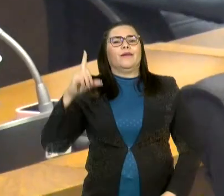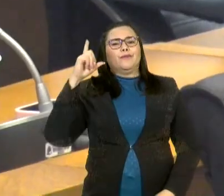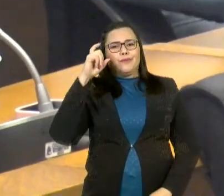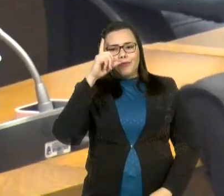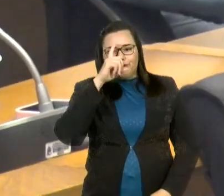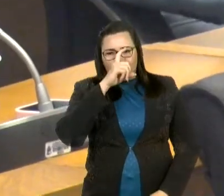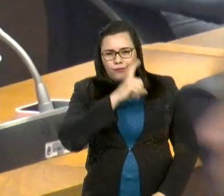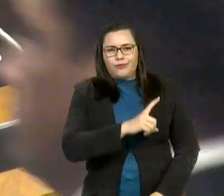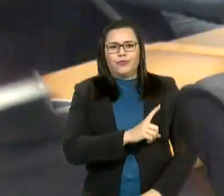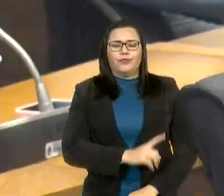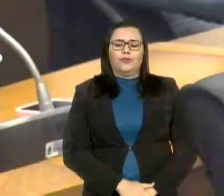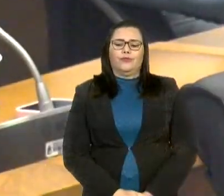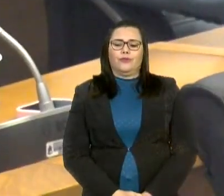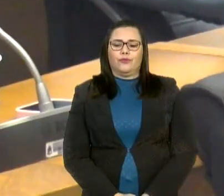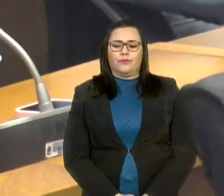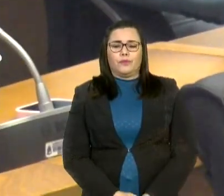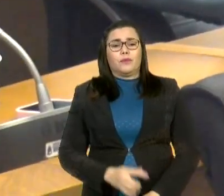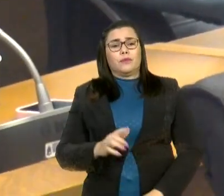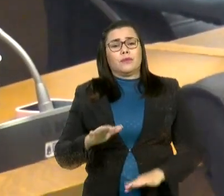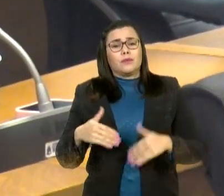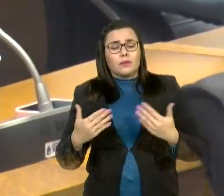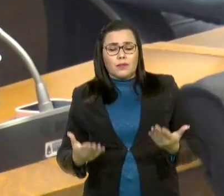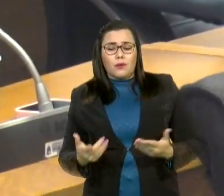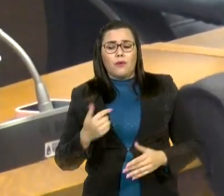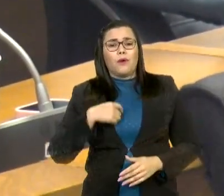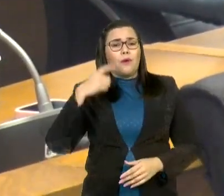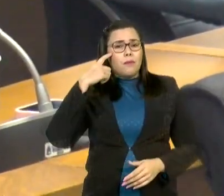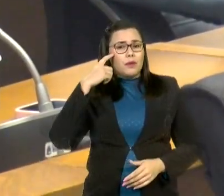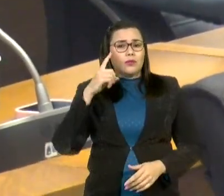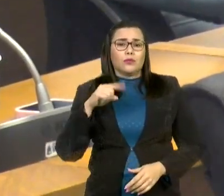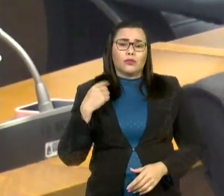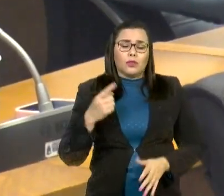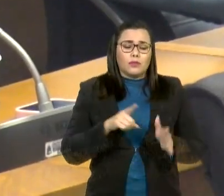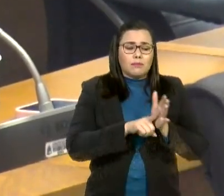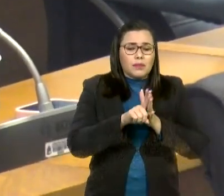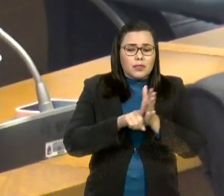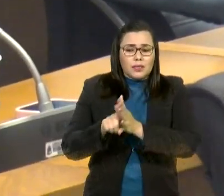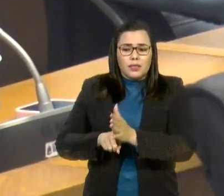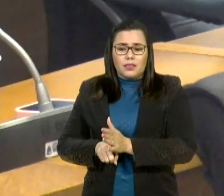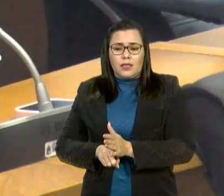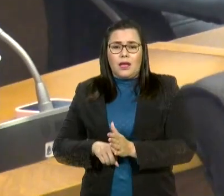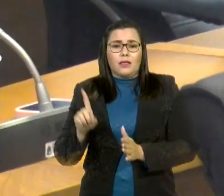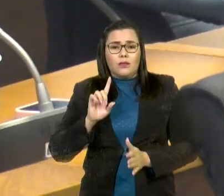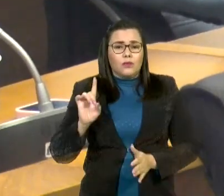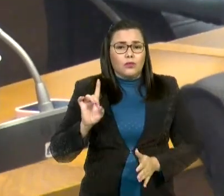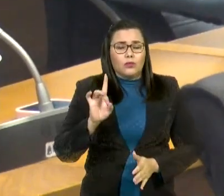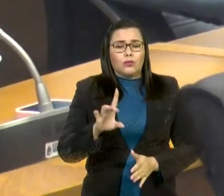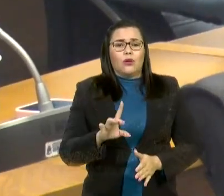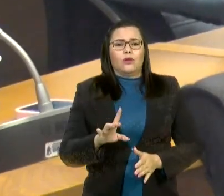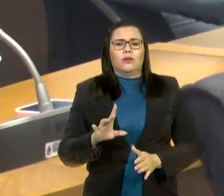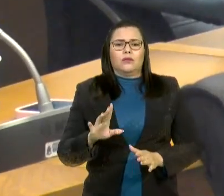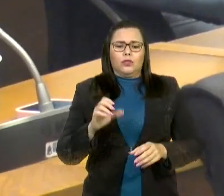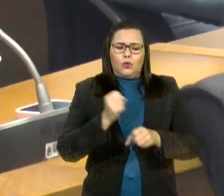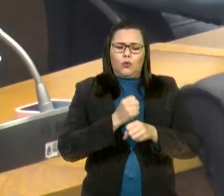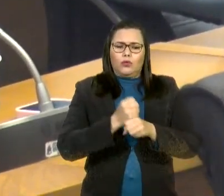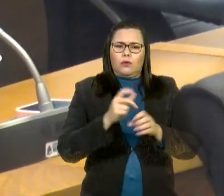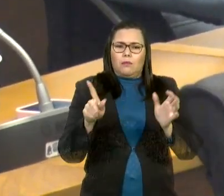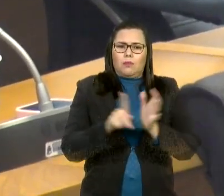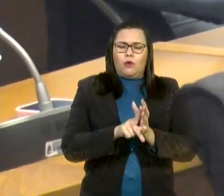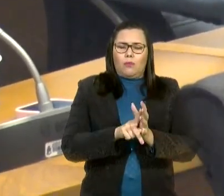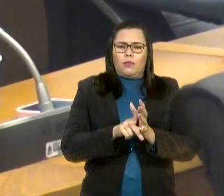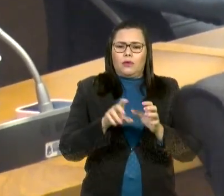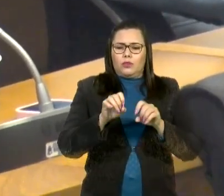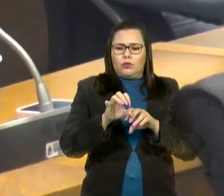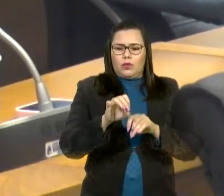ser vencida. Então, de repente, também fazer o levantamento não só dessas obras da educação a nível